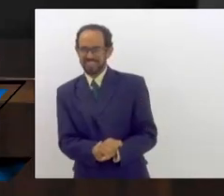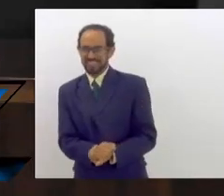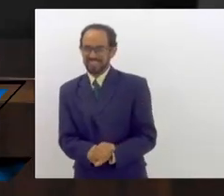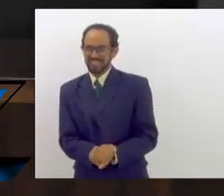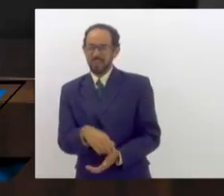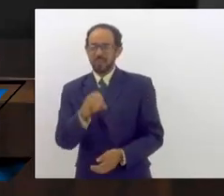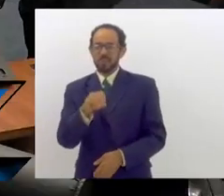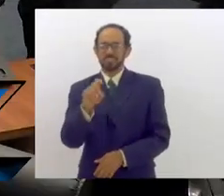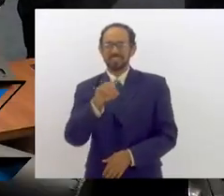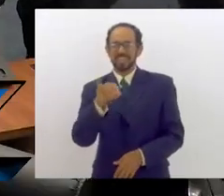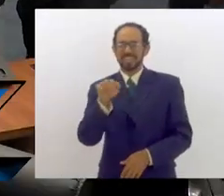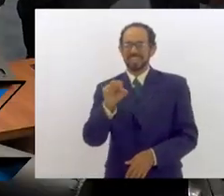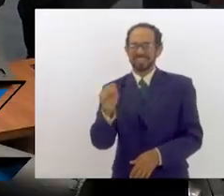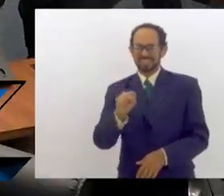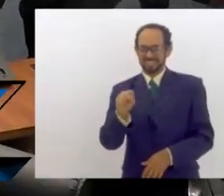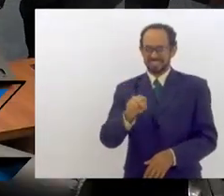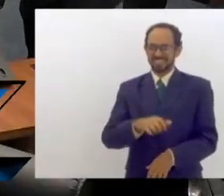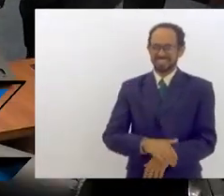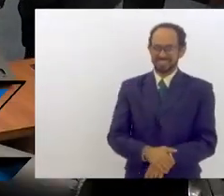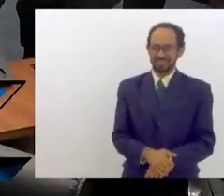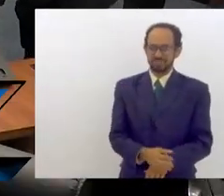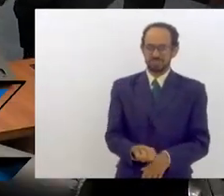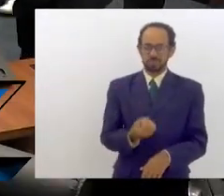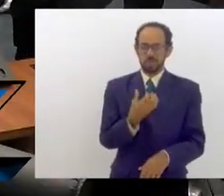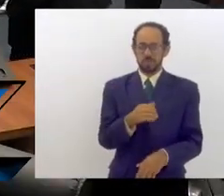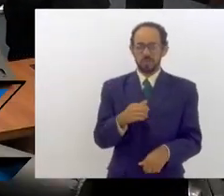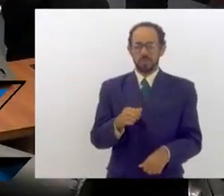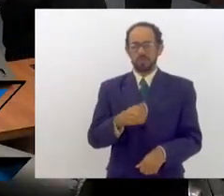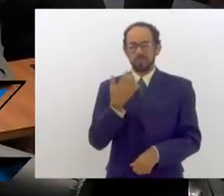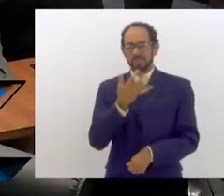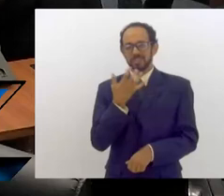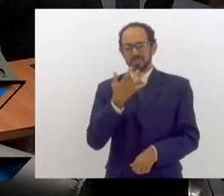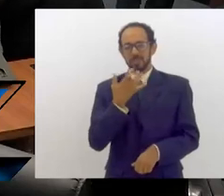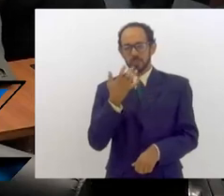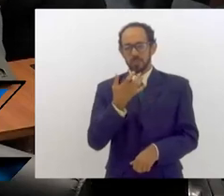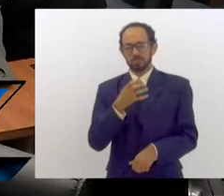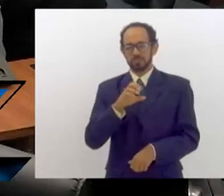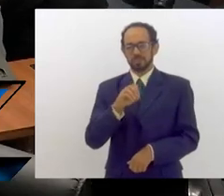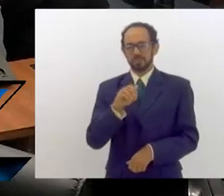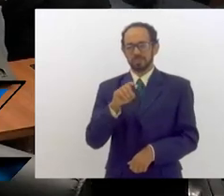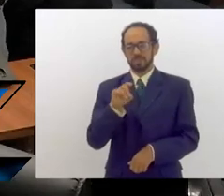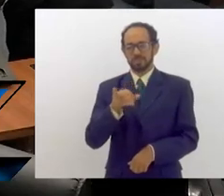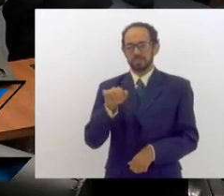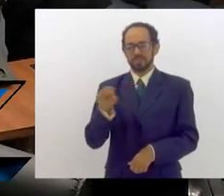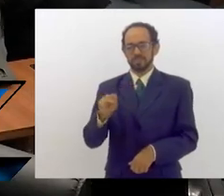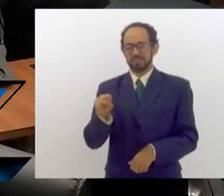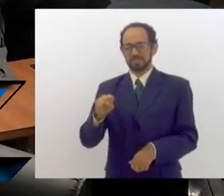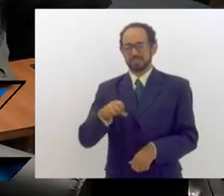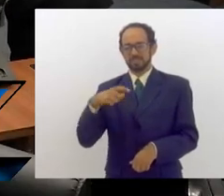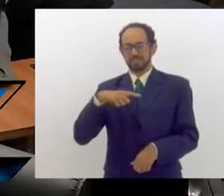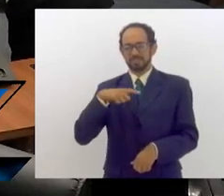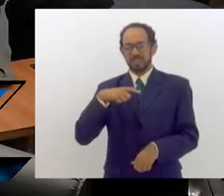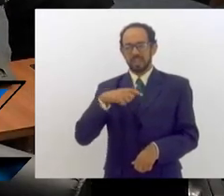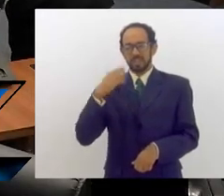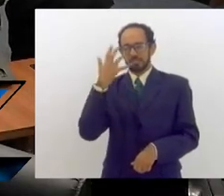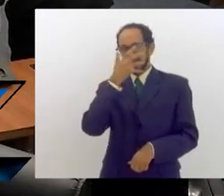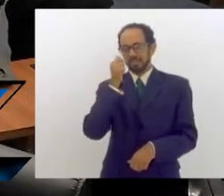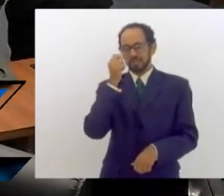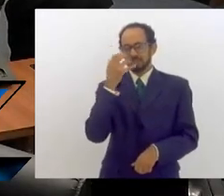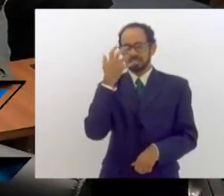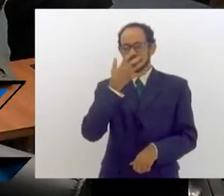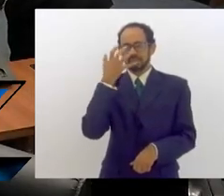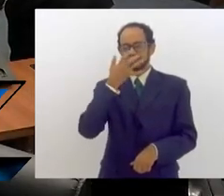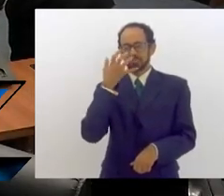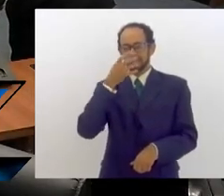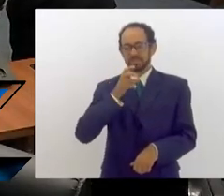de Paula perdão o grande cantor Oséias de Paula que com belíssimas canções sempre